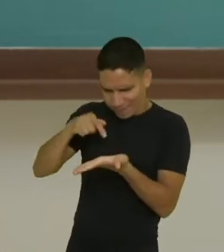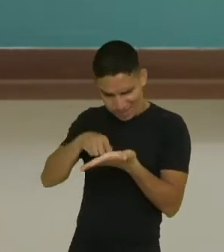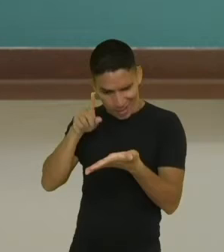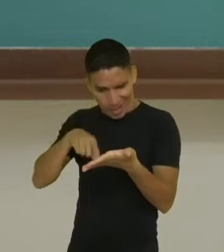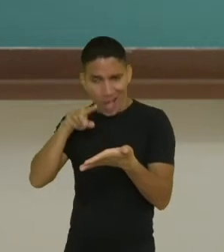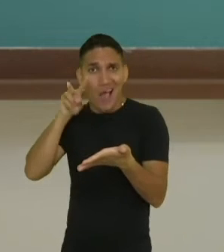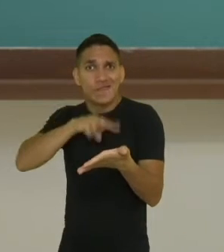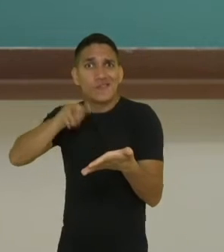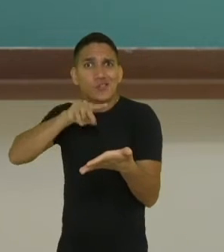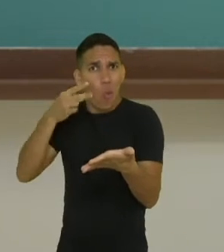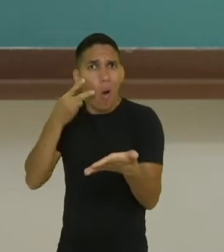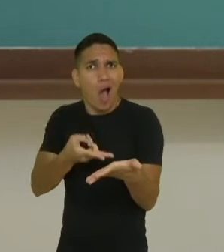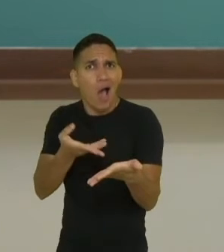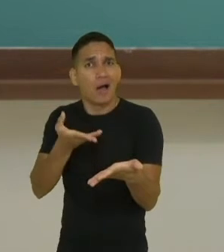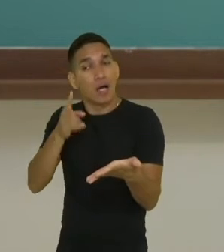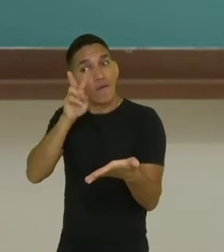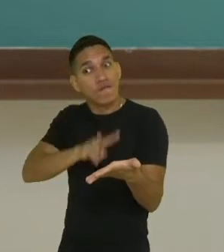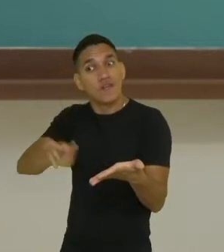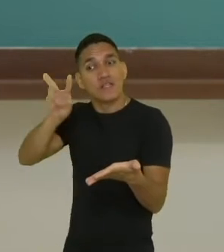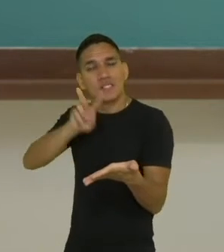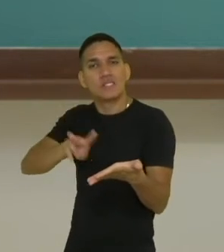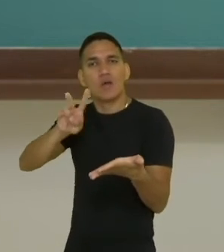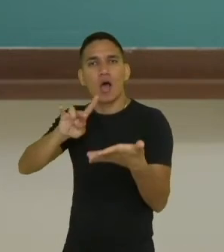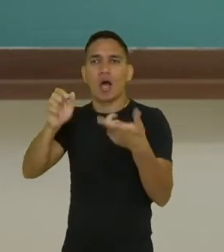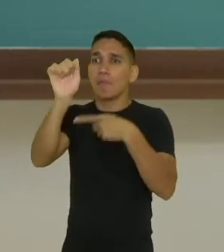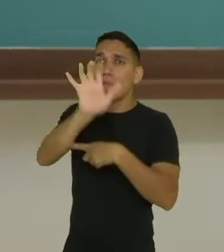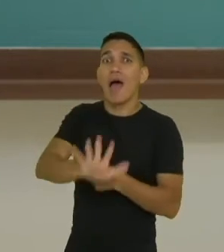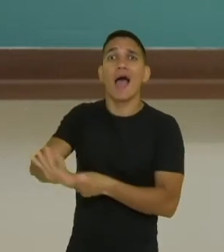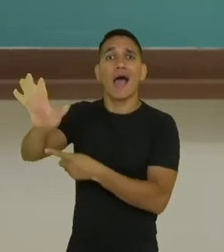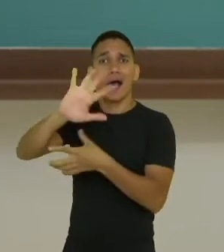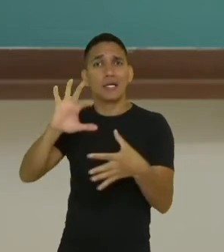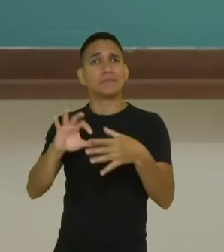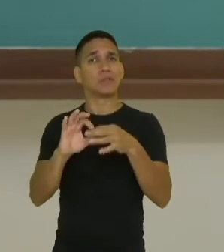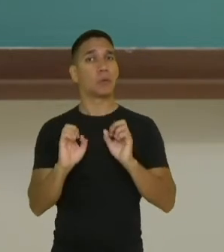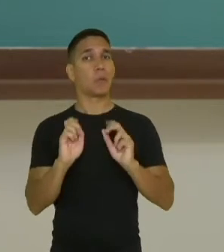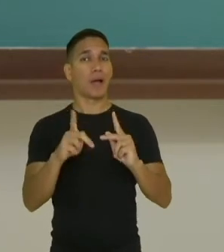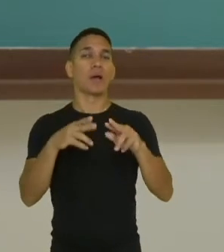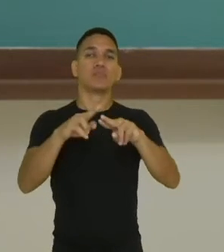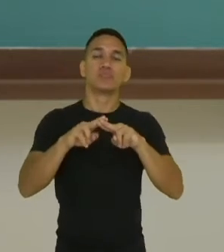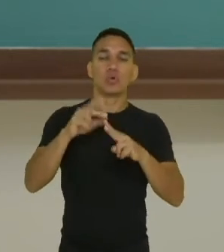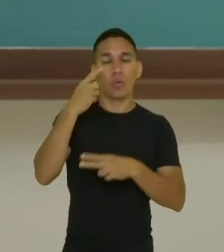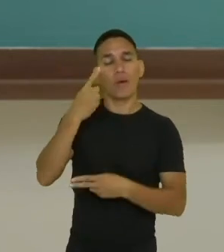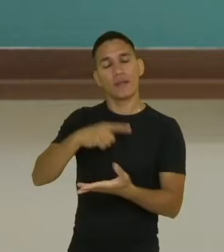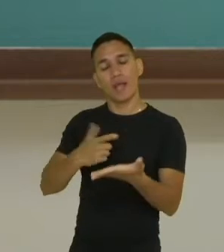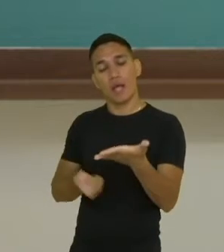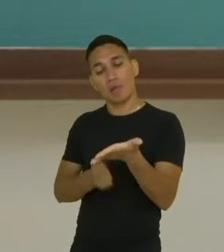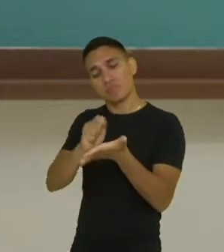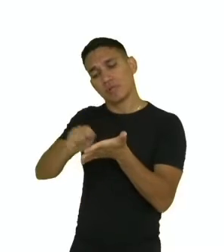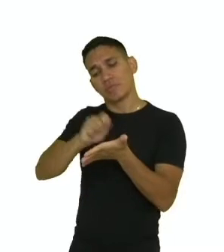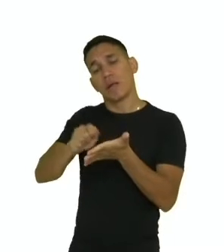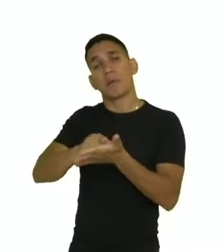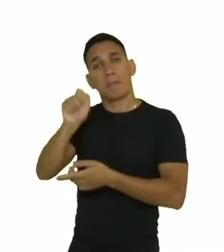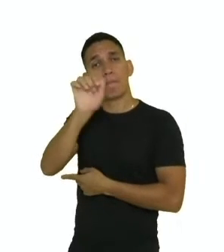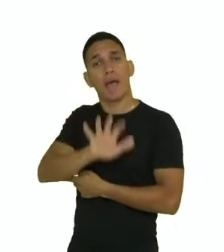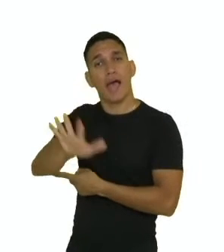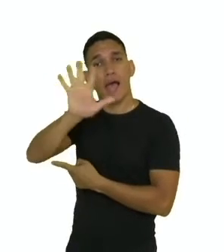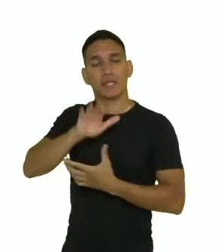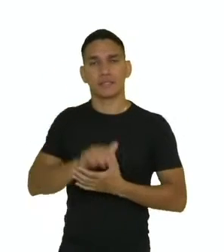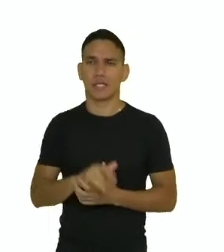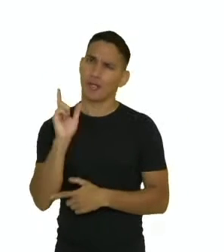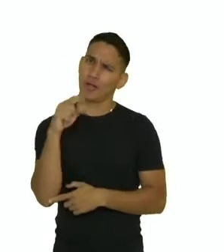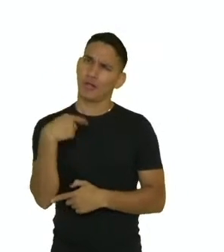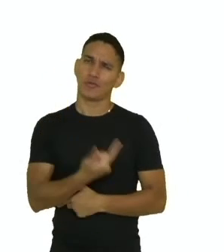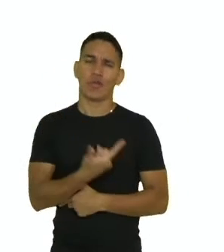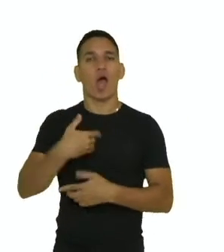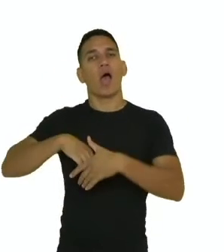é visual e tudo que é visual é imagético, certo? Então, palavras escritas são imagens. Estamos